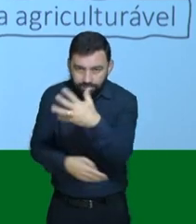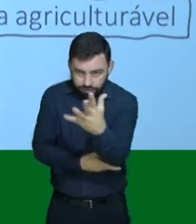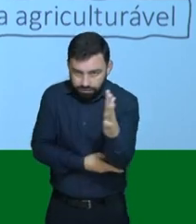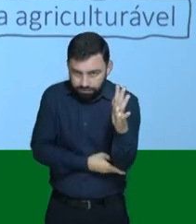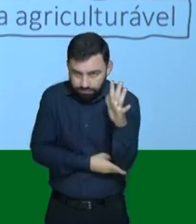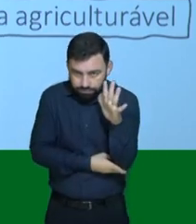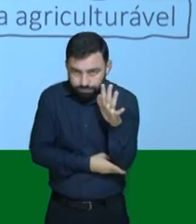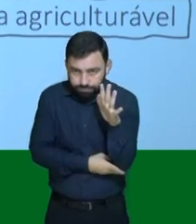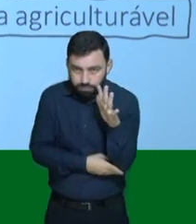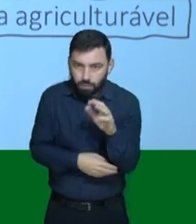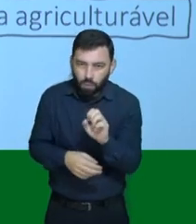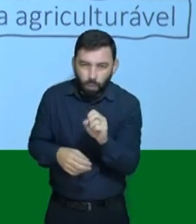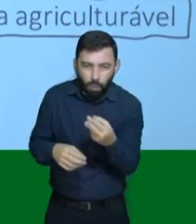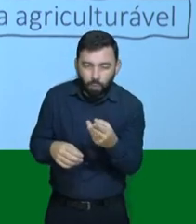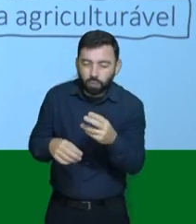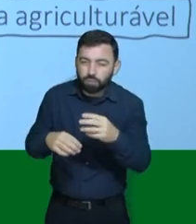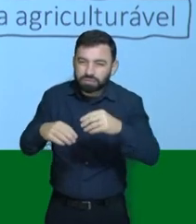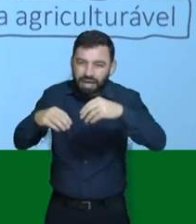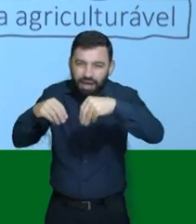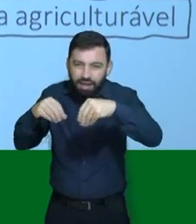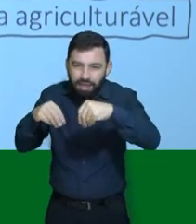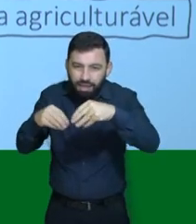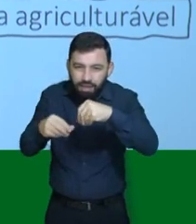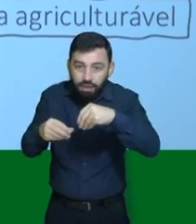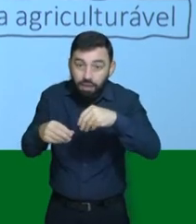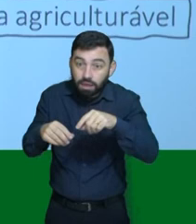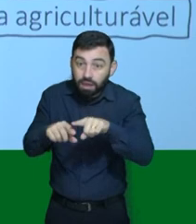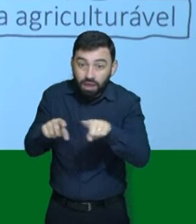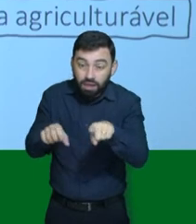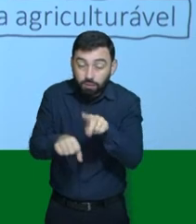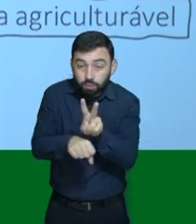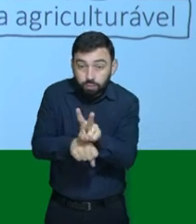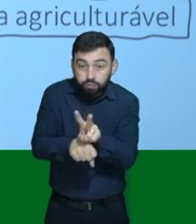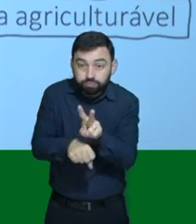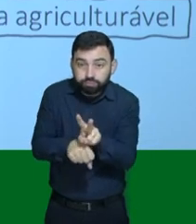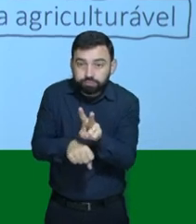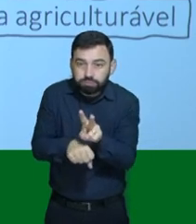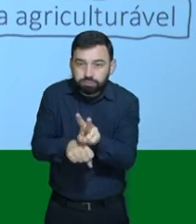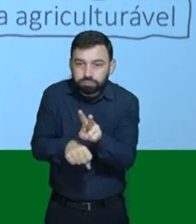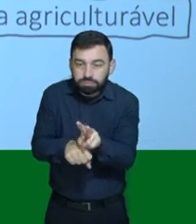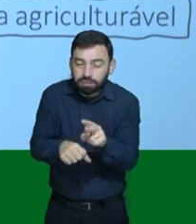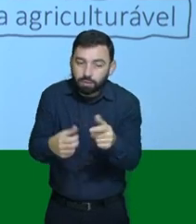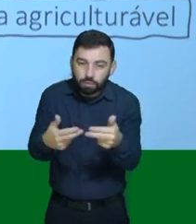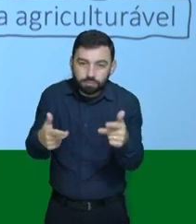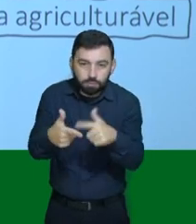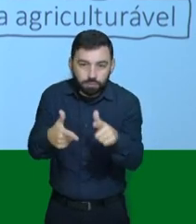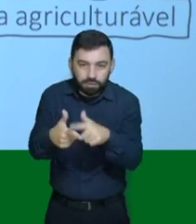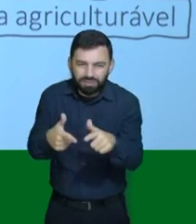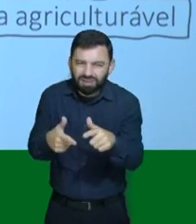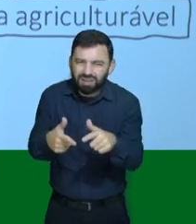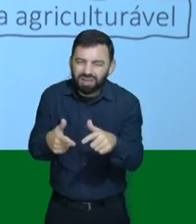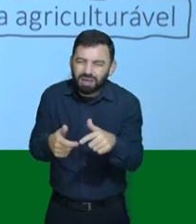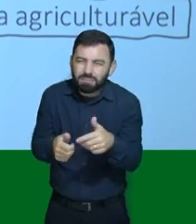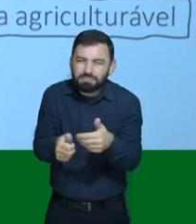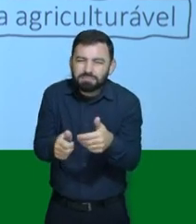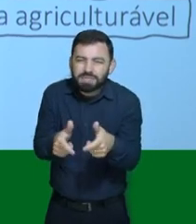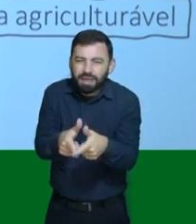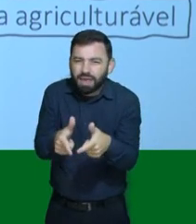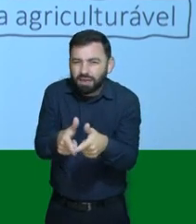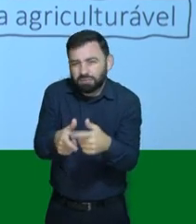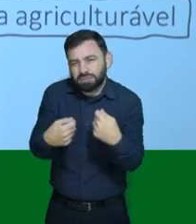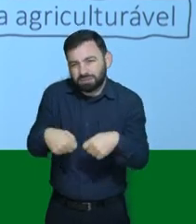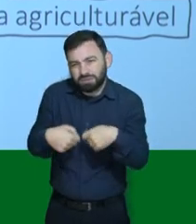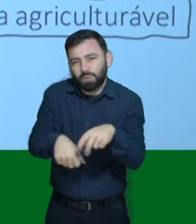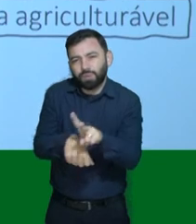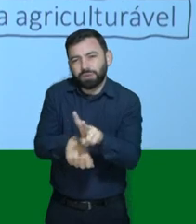nativa, ou dunas, manguezais, elas nos protegem disso. Né? E são áreas pequenas. Então, gente, a gente